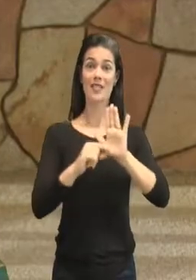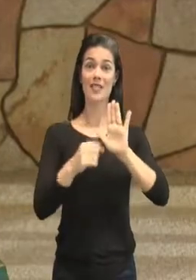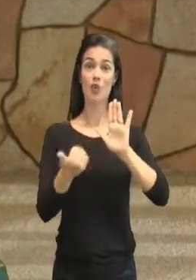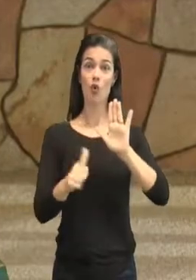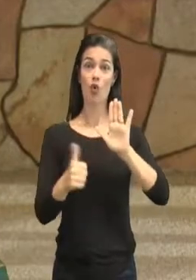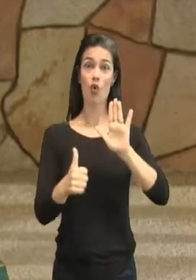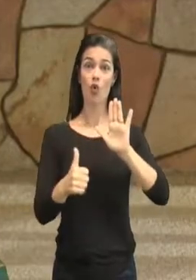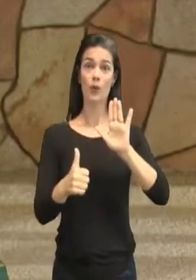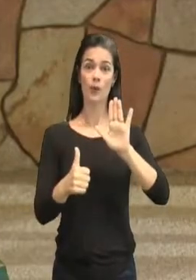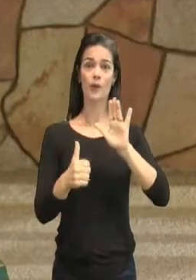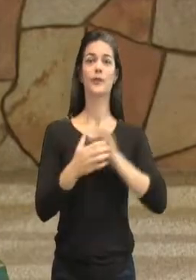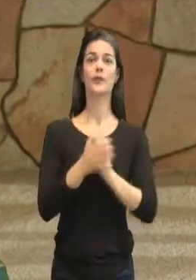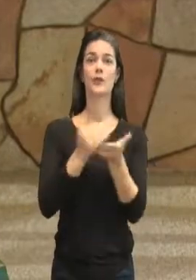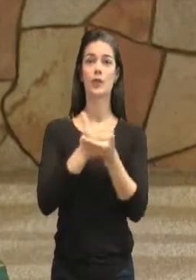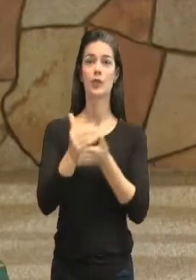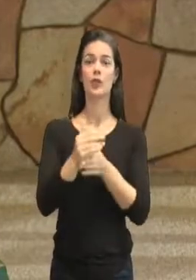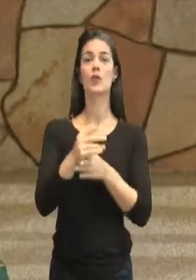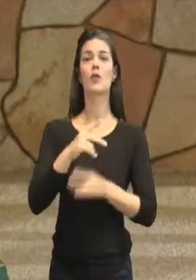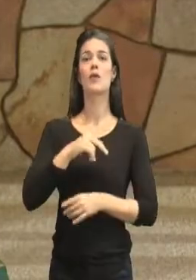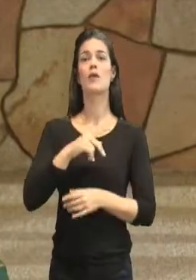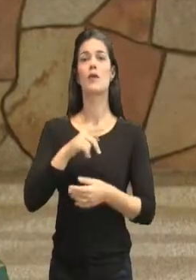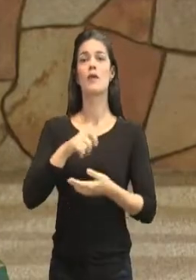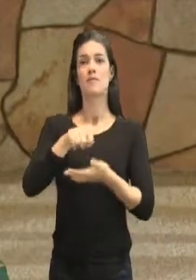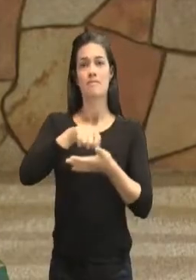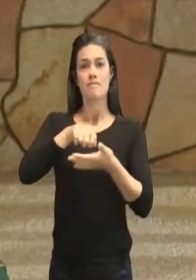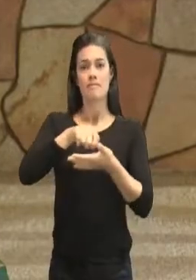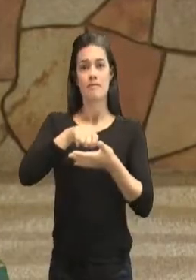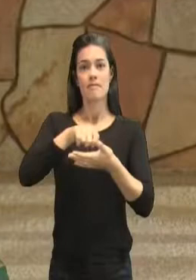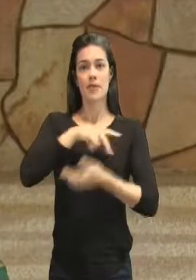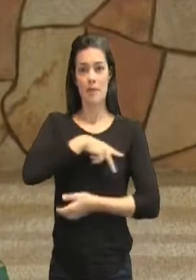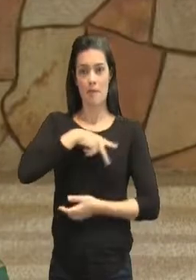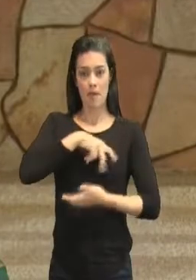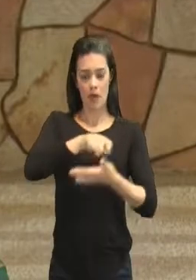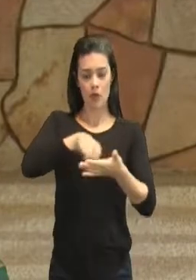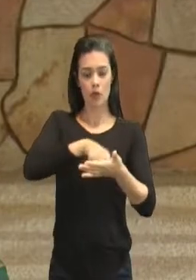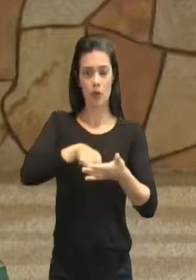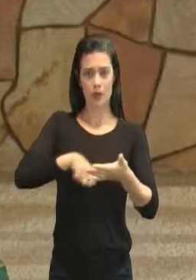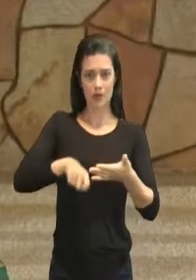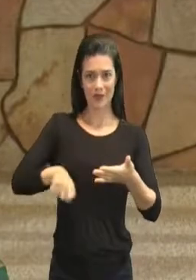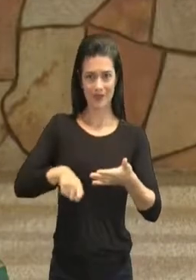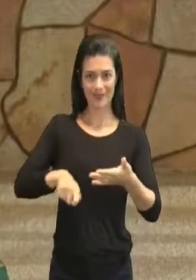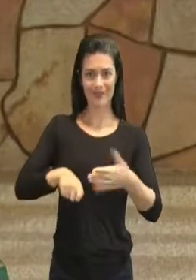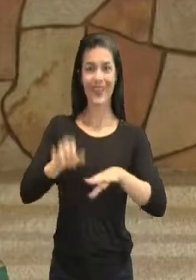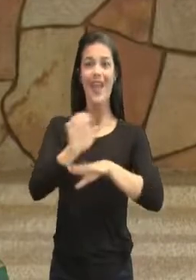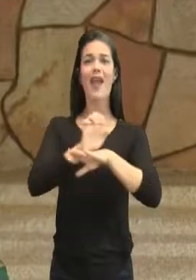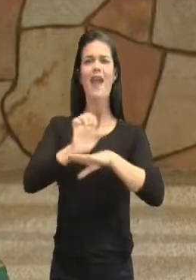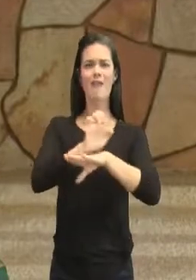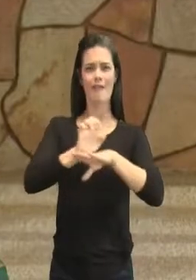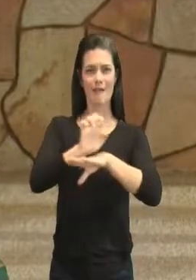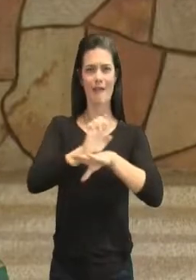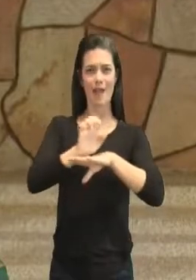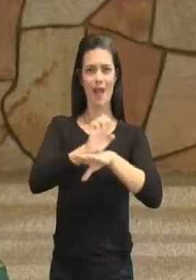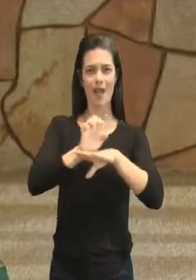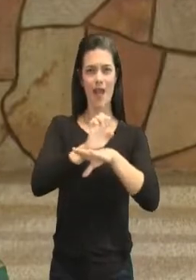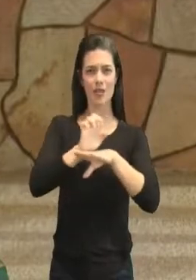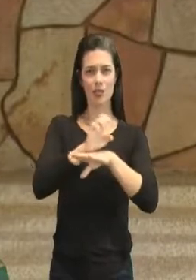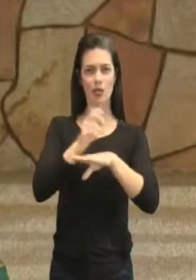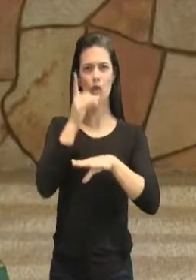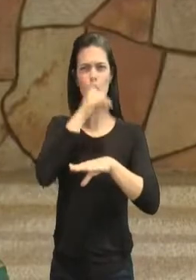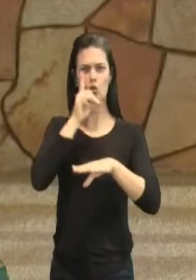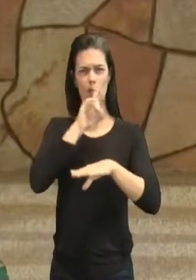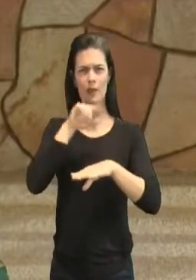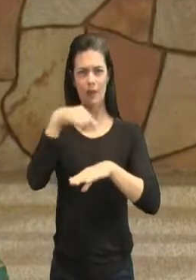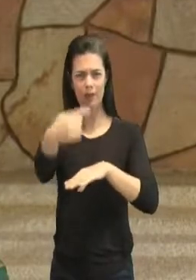inicial dessa carta de Paulo, que vai ser estudada mais especificamente a partir do próximo